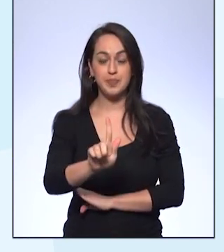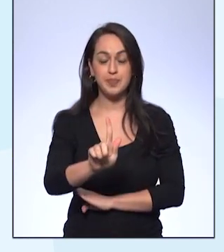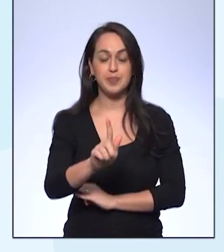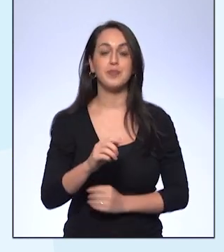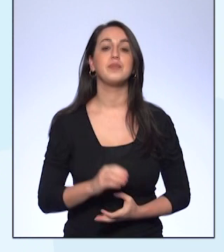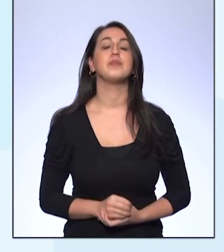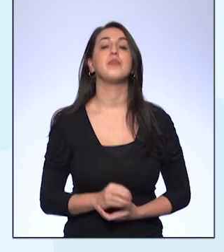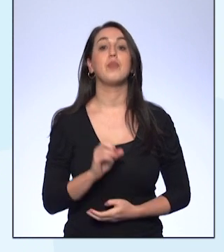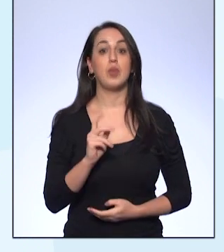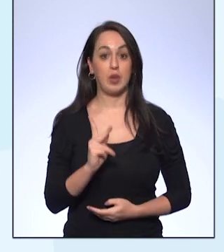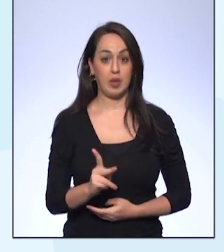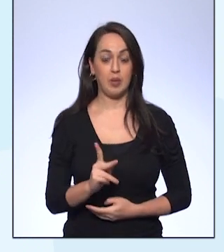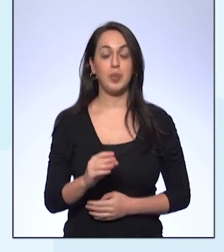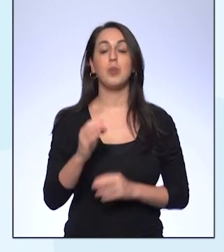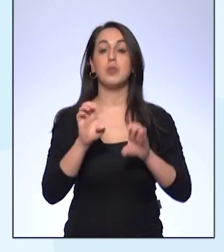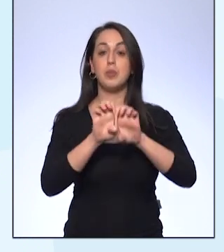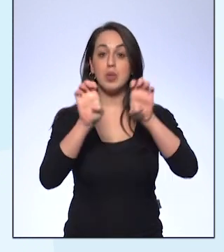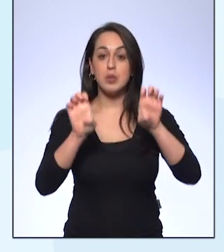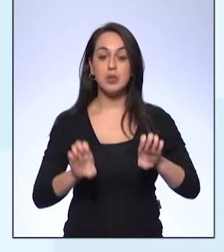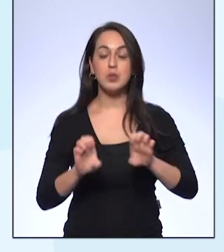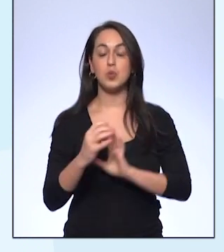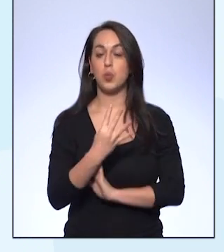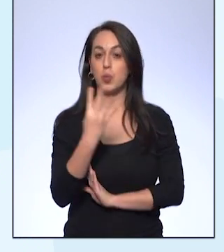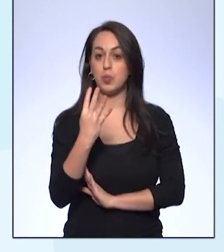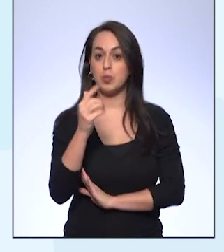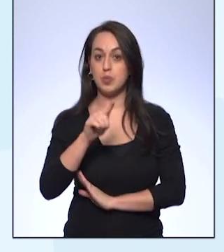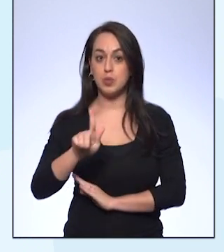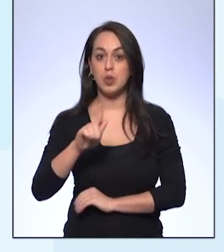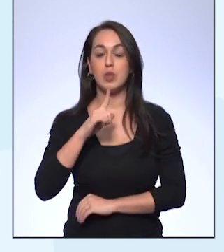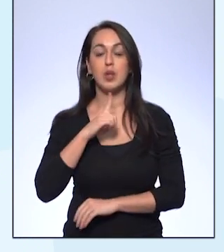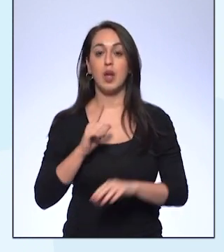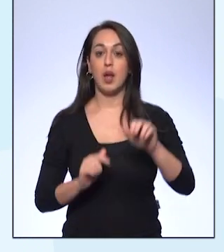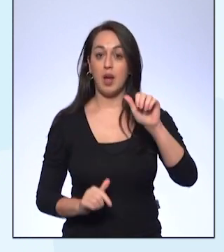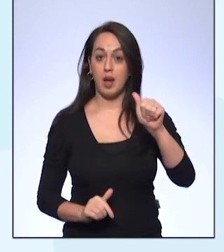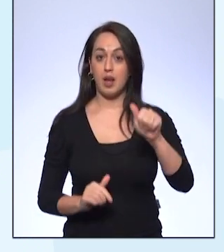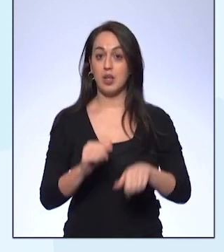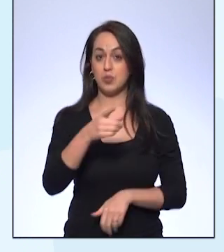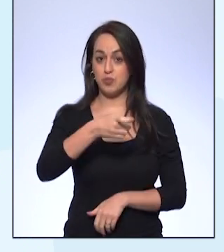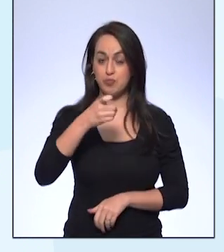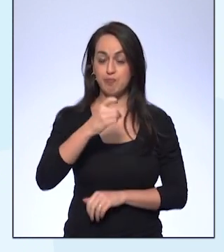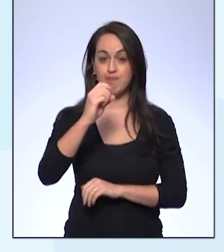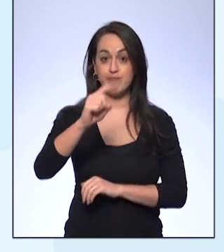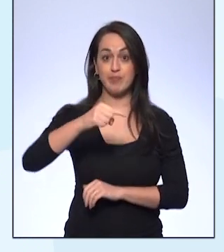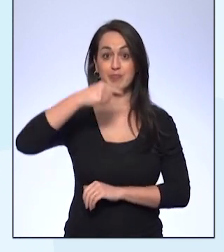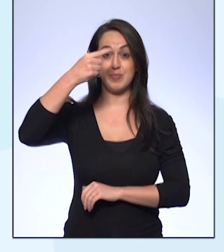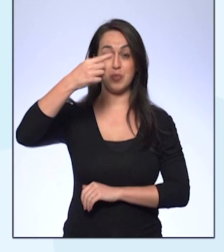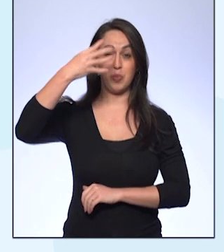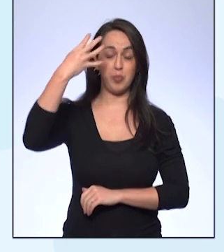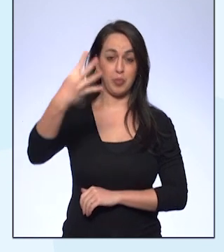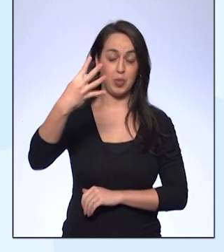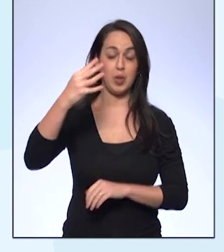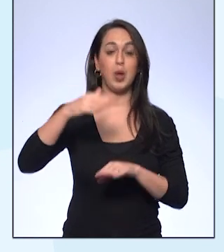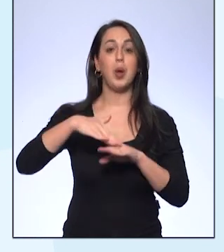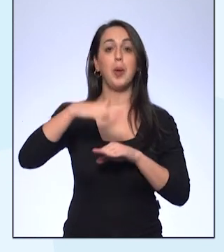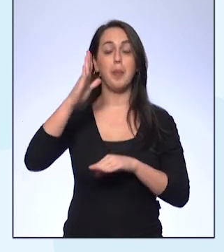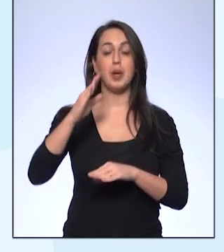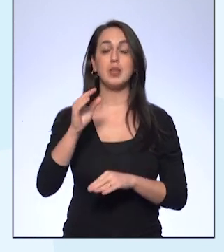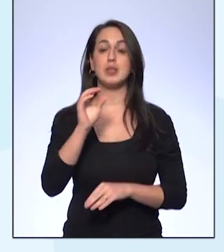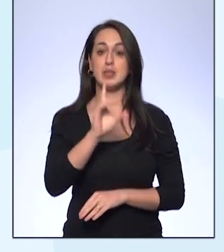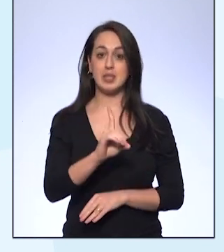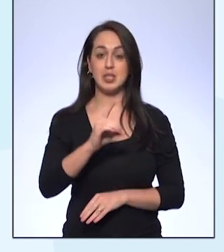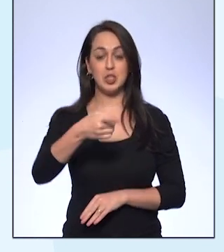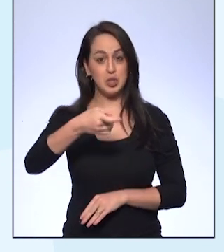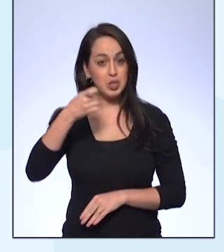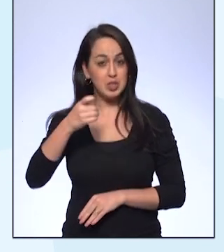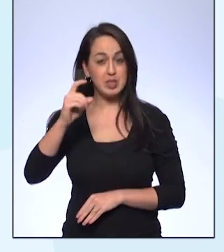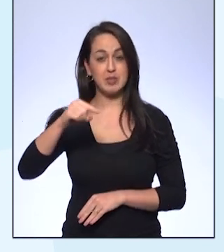a equação do quarto grau, ela vai ser do tipo ax elevado à quarta mais bx elevado